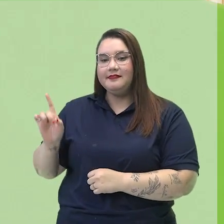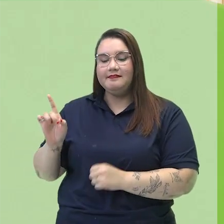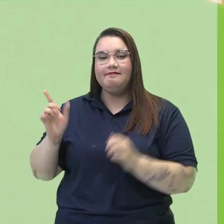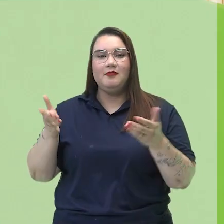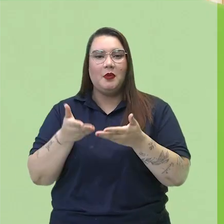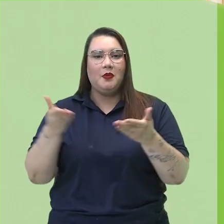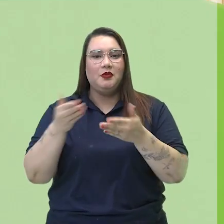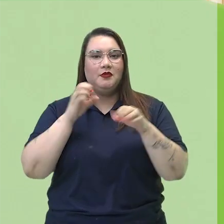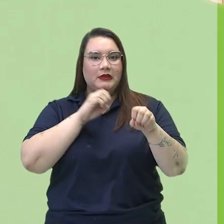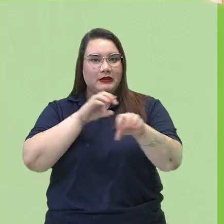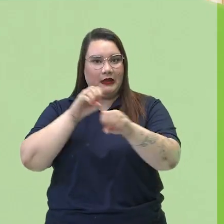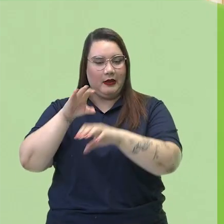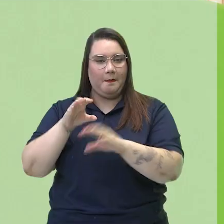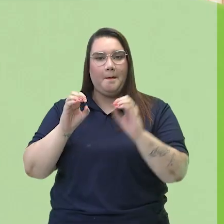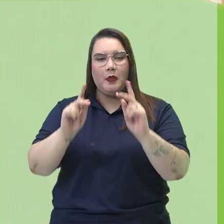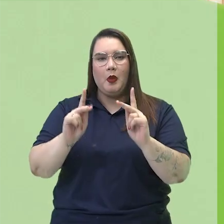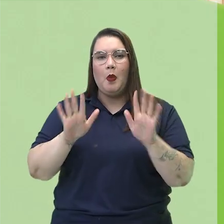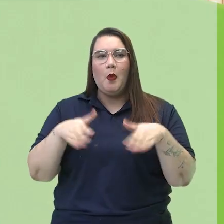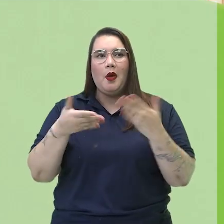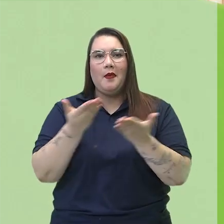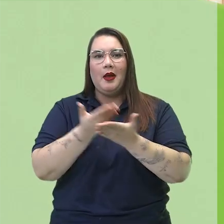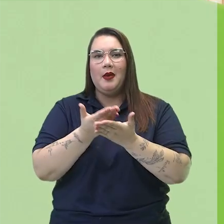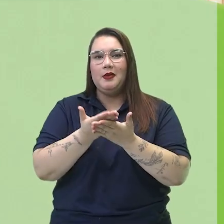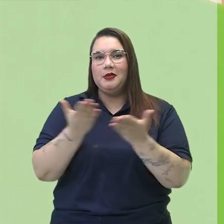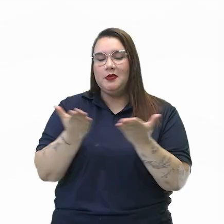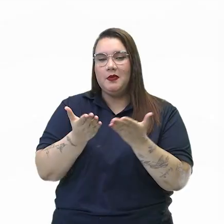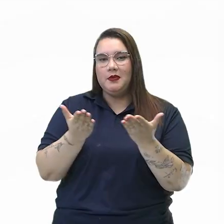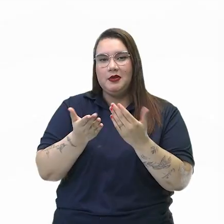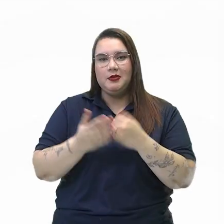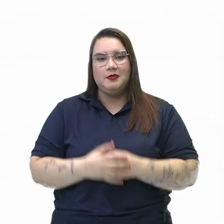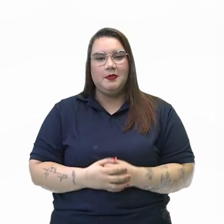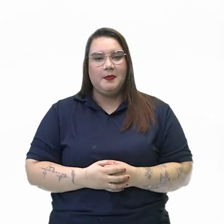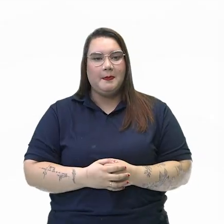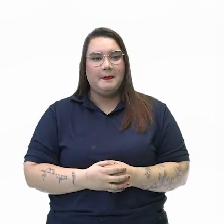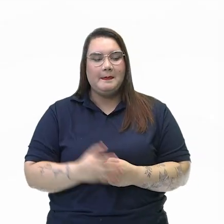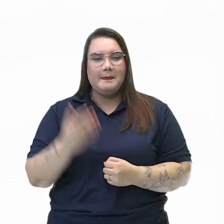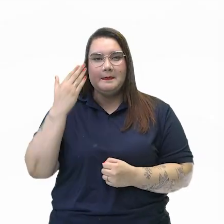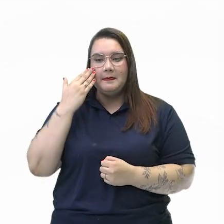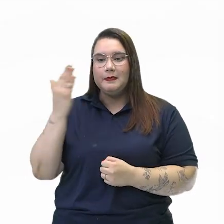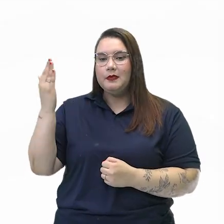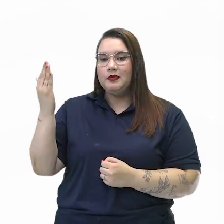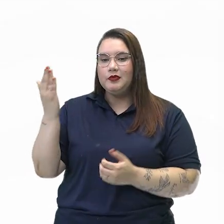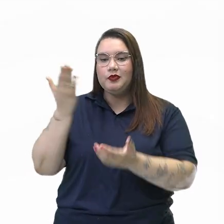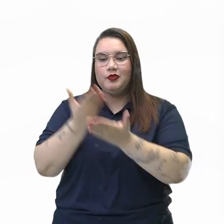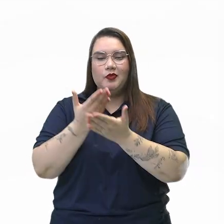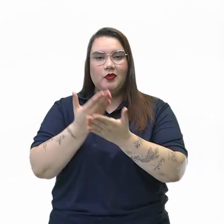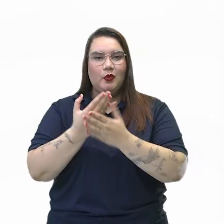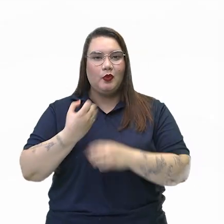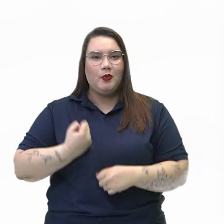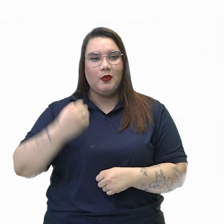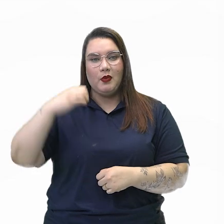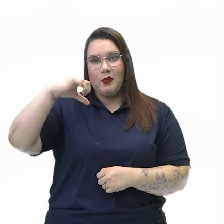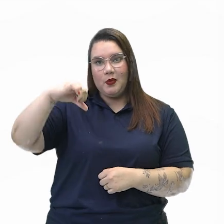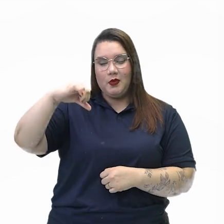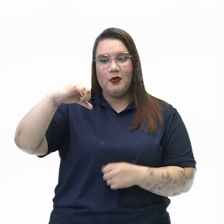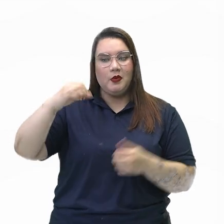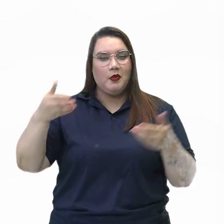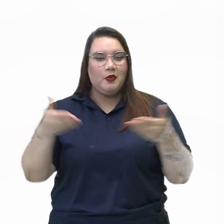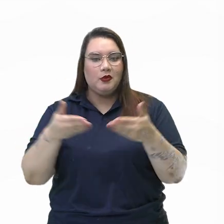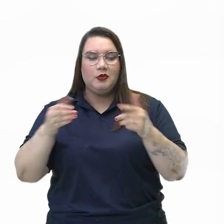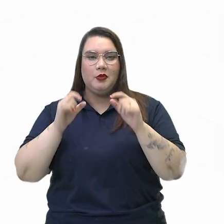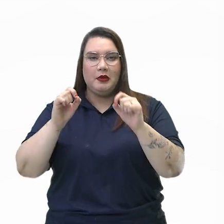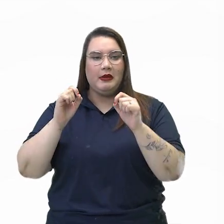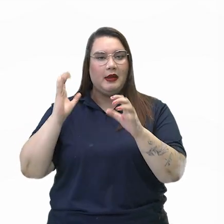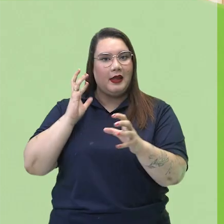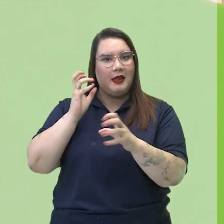nós vamos conhecer qual é o tema da nossa aula de hoje. Veja bem, nós teremos a aula 9, é a aula de revisão